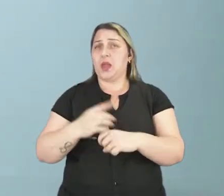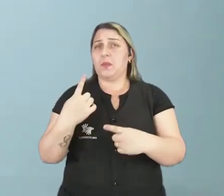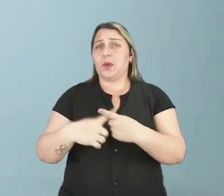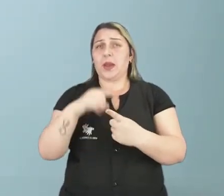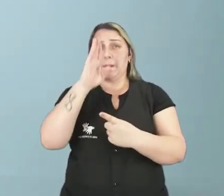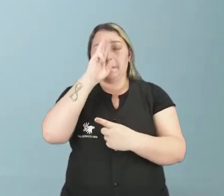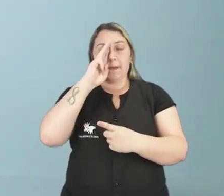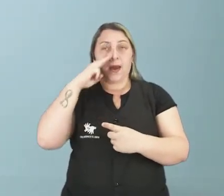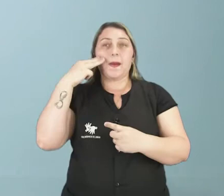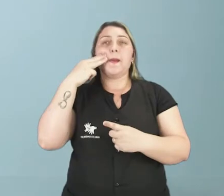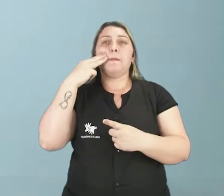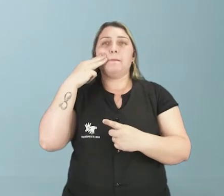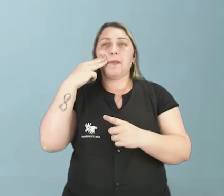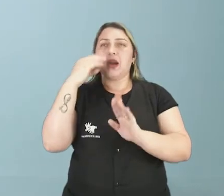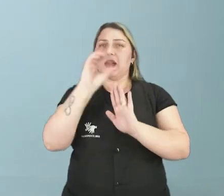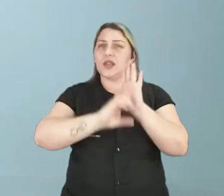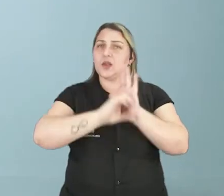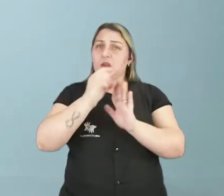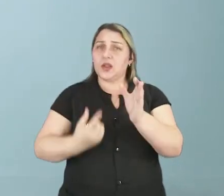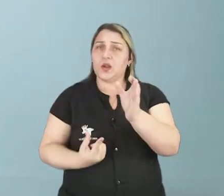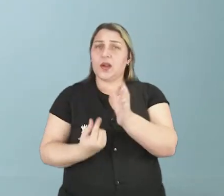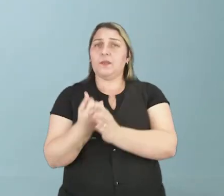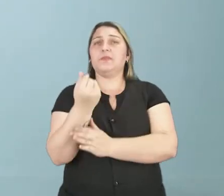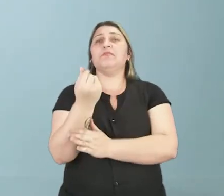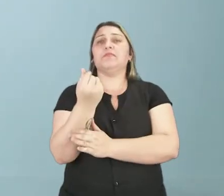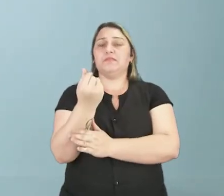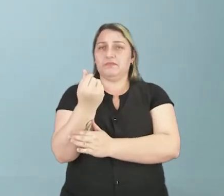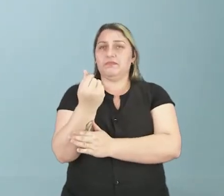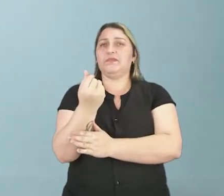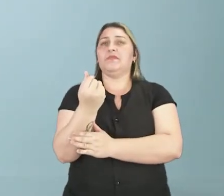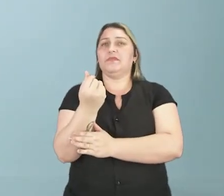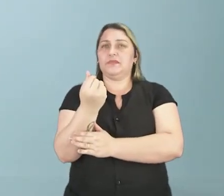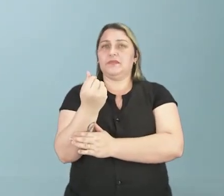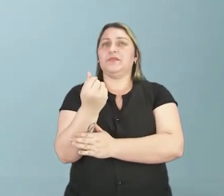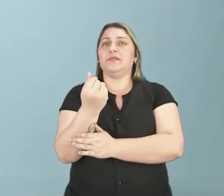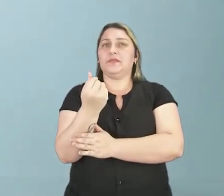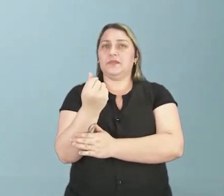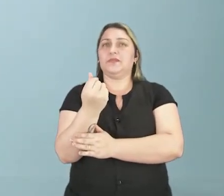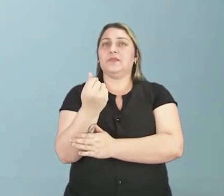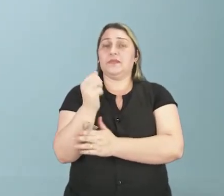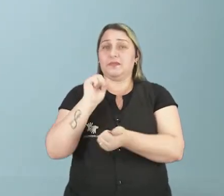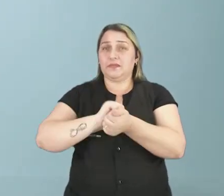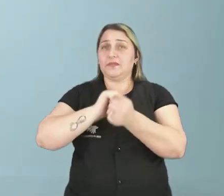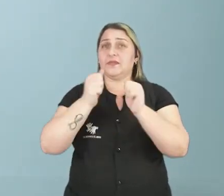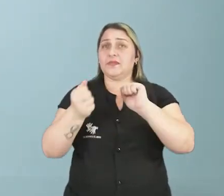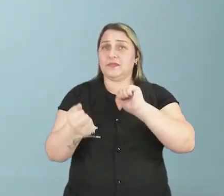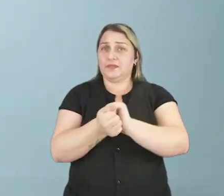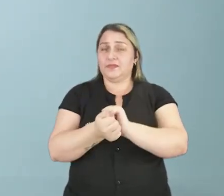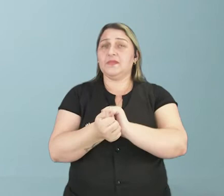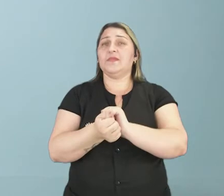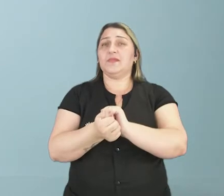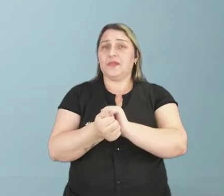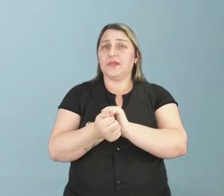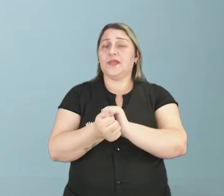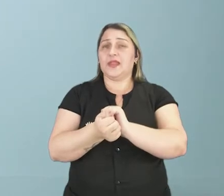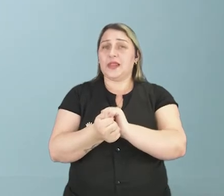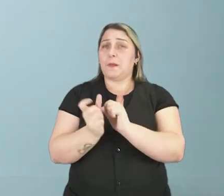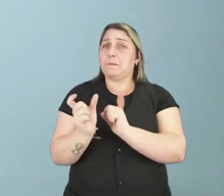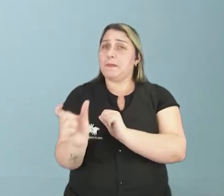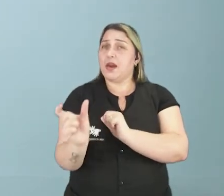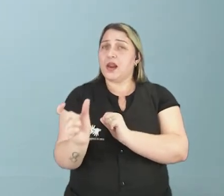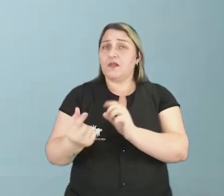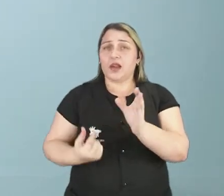ele cria esse conceito de capitalismo, ele associa a ismo como se fosse raquitismo. Então, essa